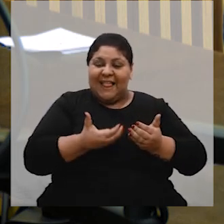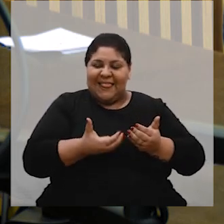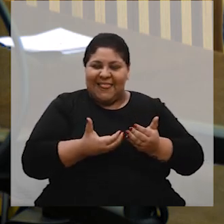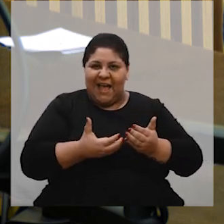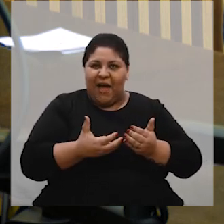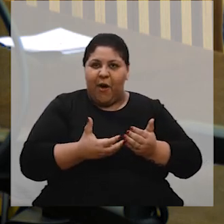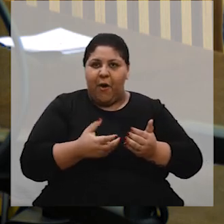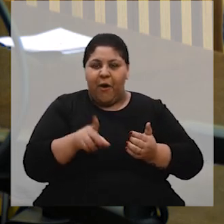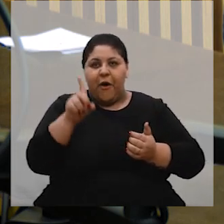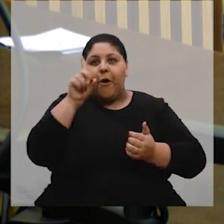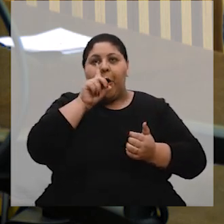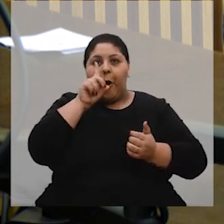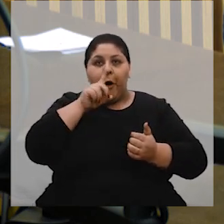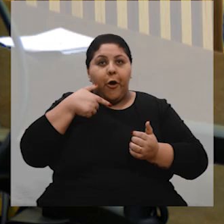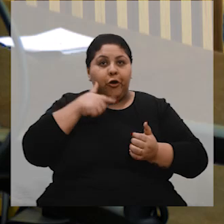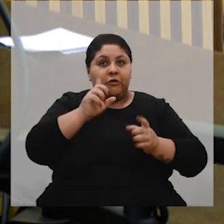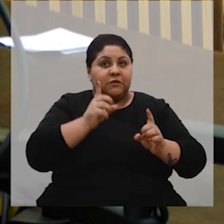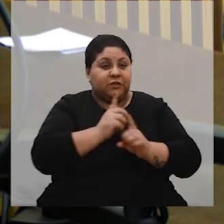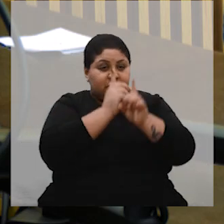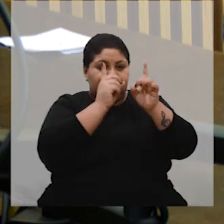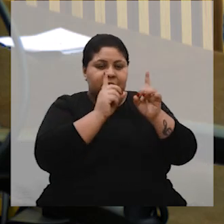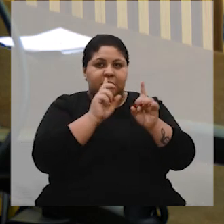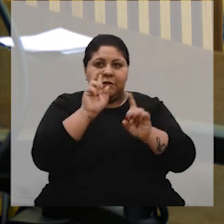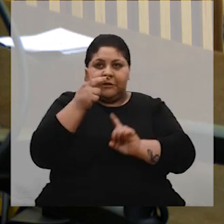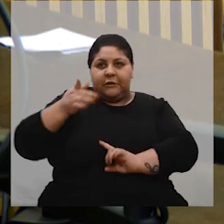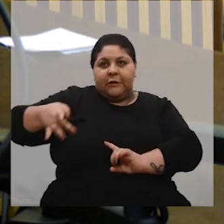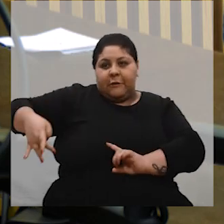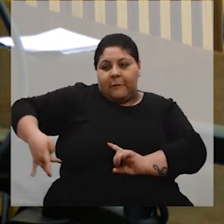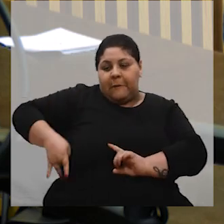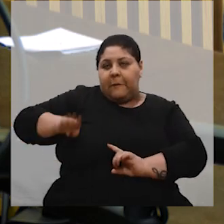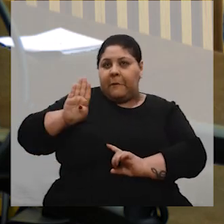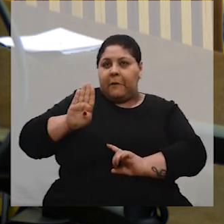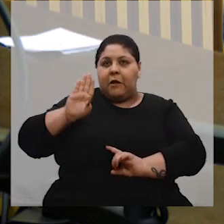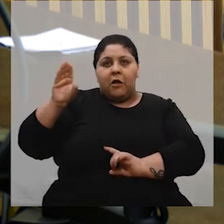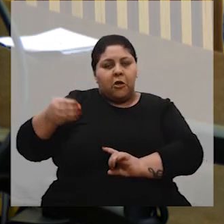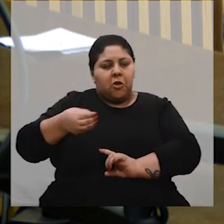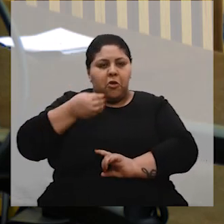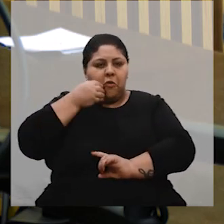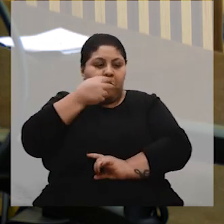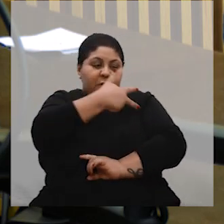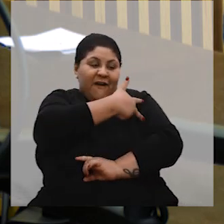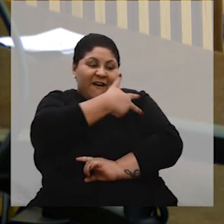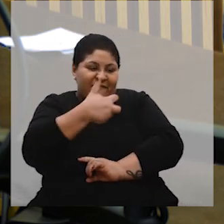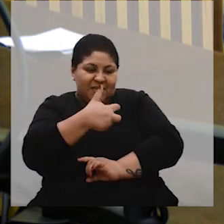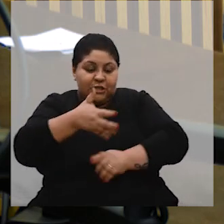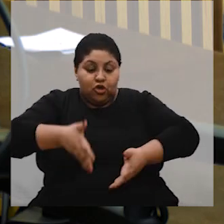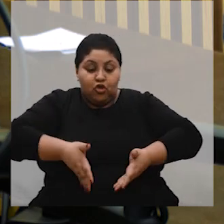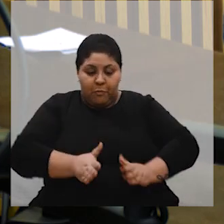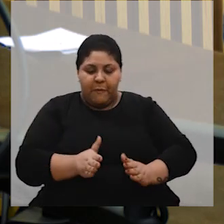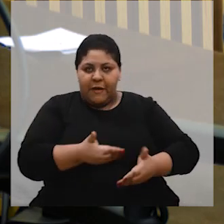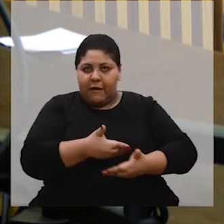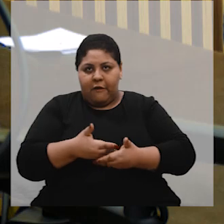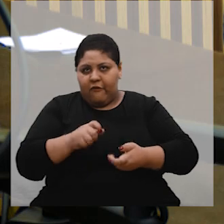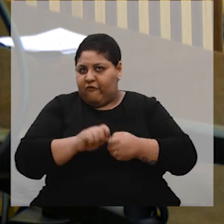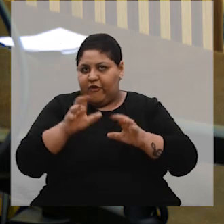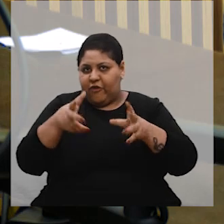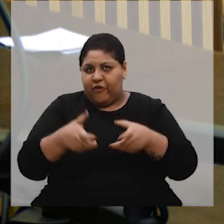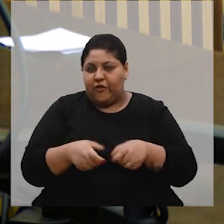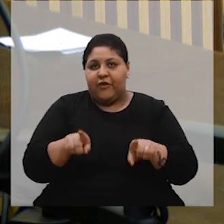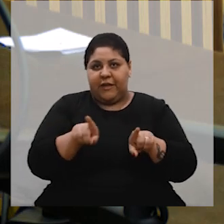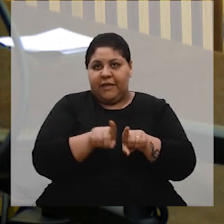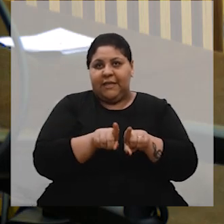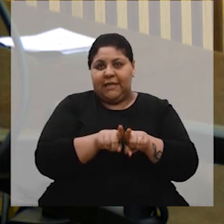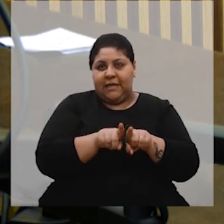diagnosticar essas mães que são portadoras de hepatite B e, claro, fazer a vacina no recém-nascido, que é feito para todos, e a gente